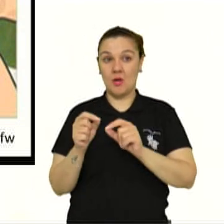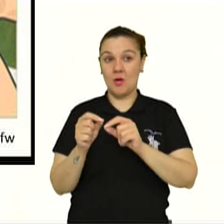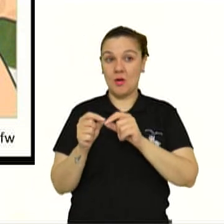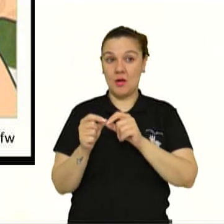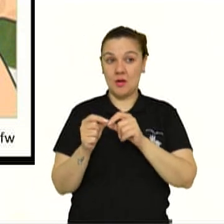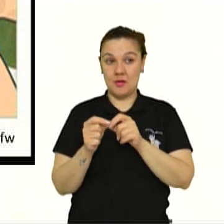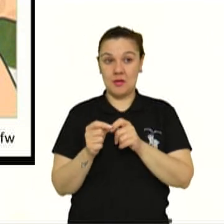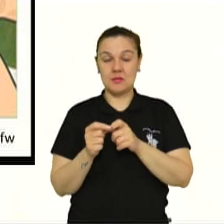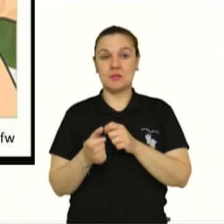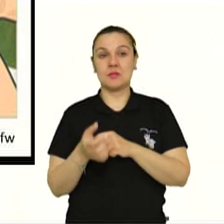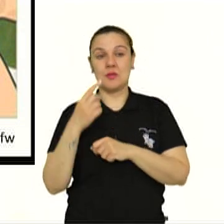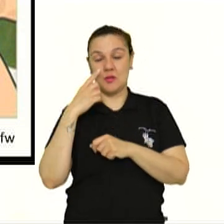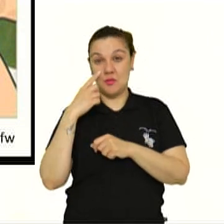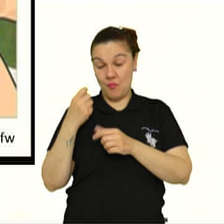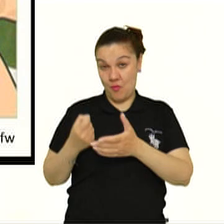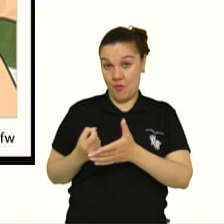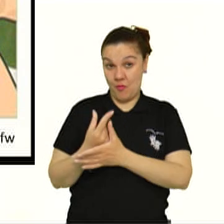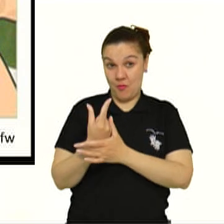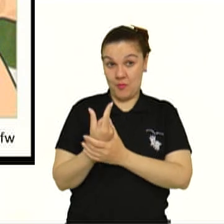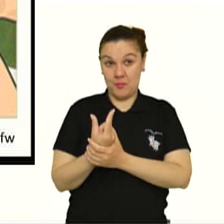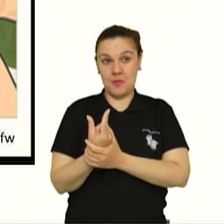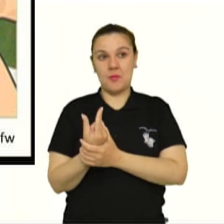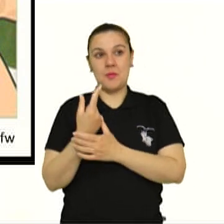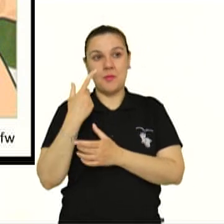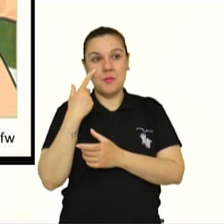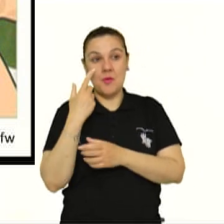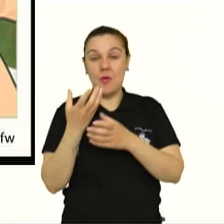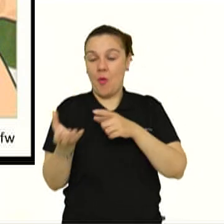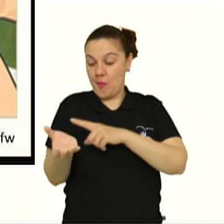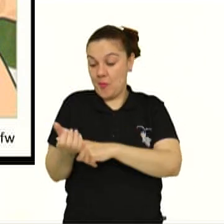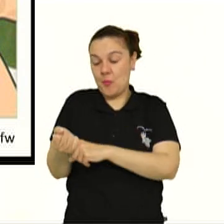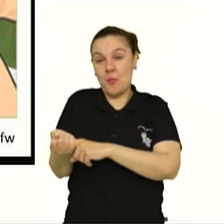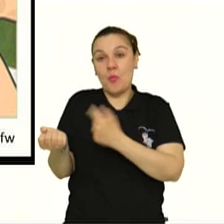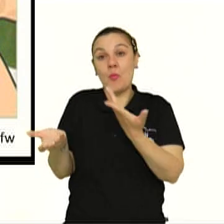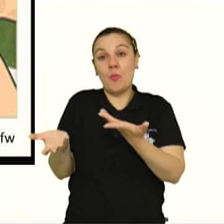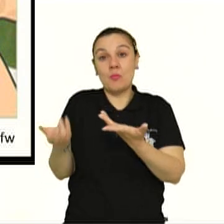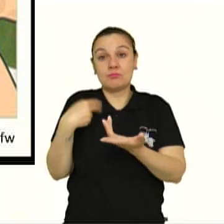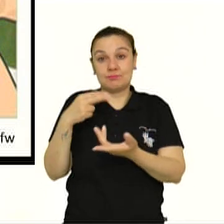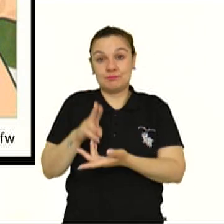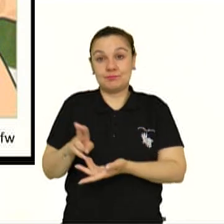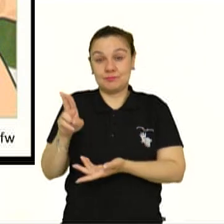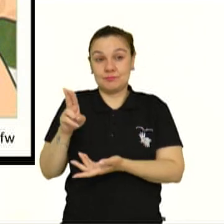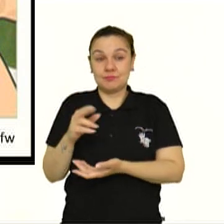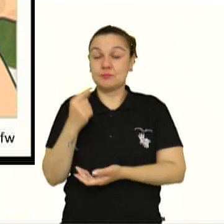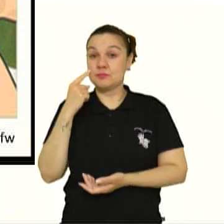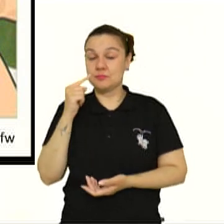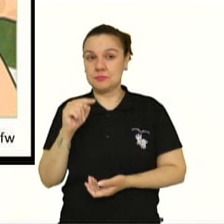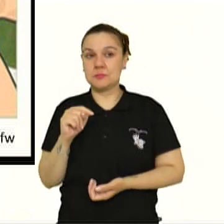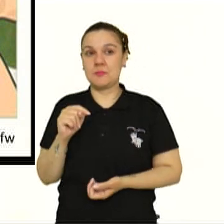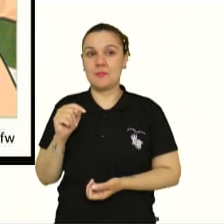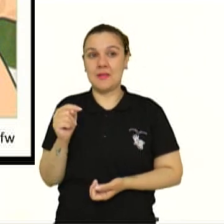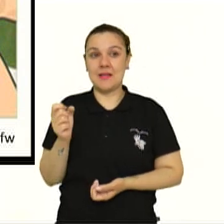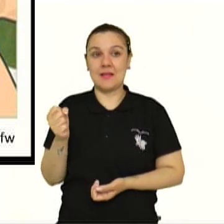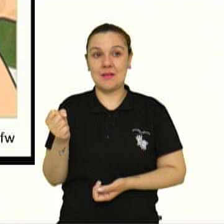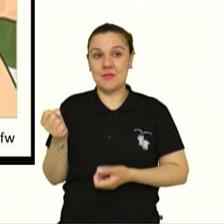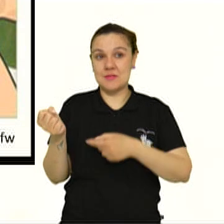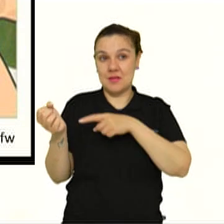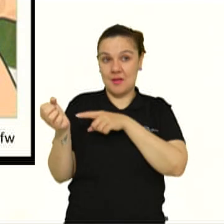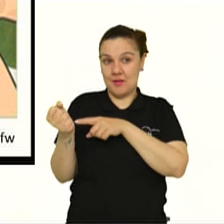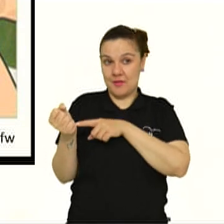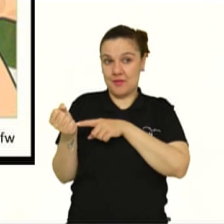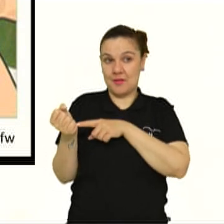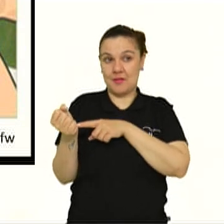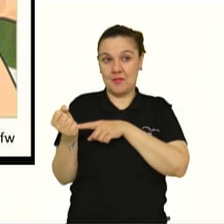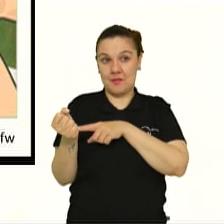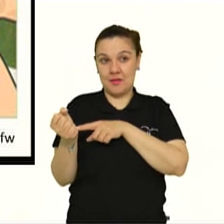quando eu vou comprar uma raquete, por exemplo, né, eu tenho que ver qual que é o tipo de empunhadura para mim. Então, se ela tiver assim, ó, quando eu